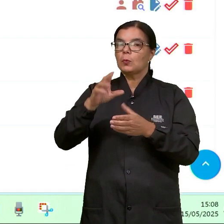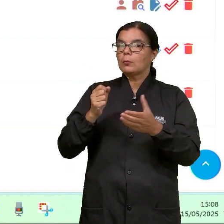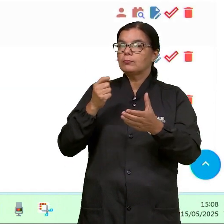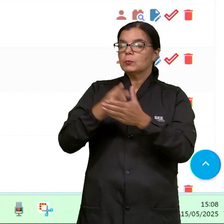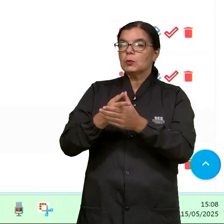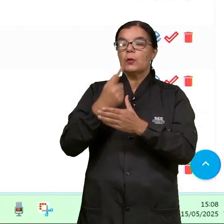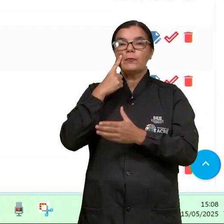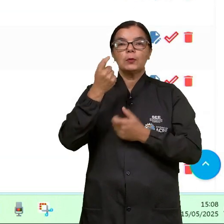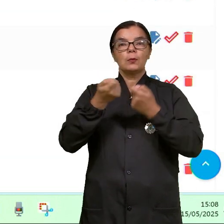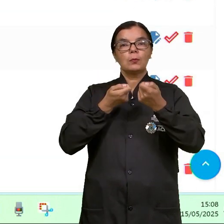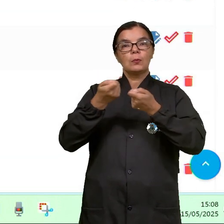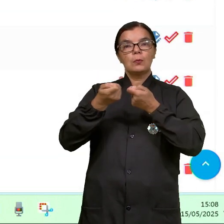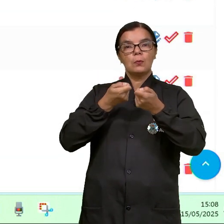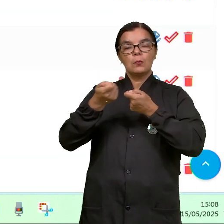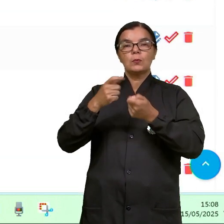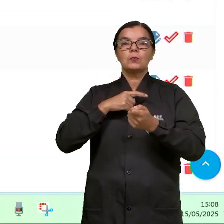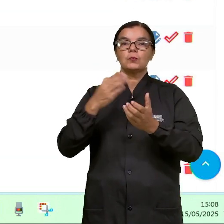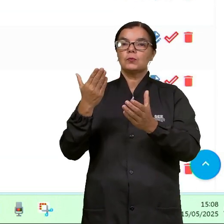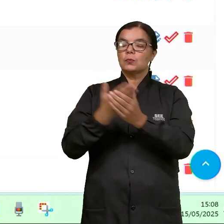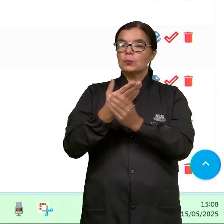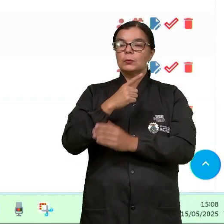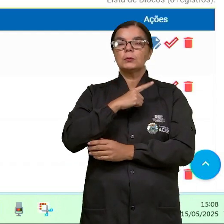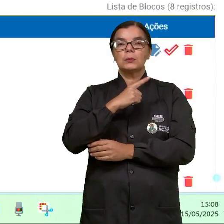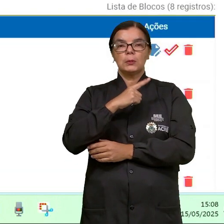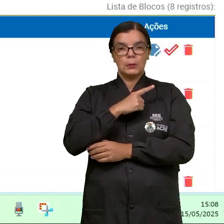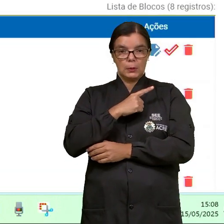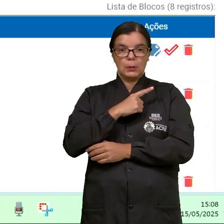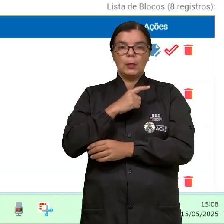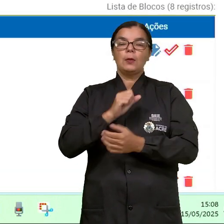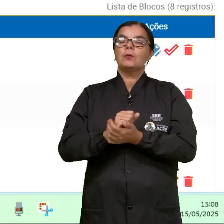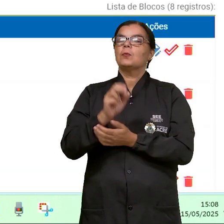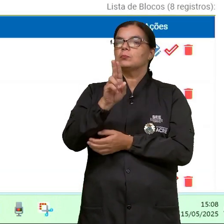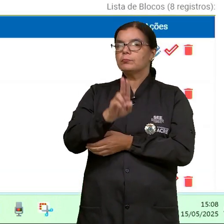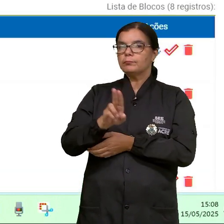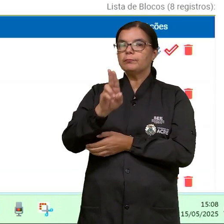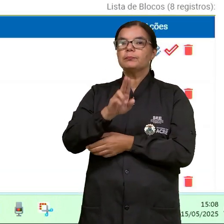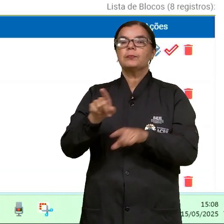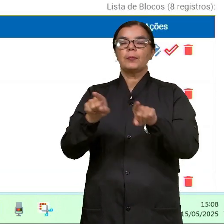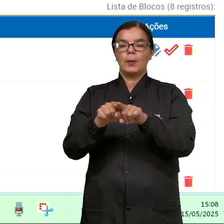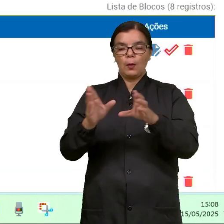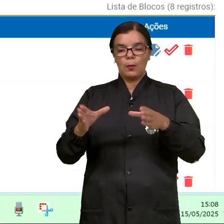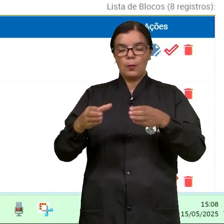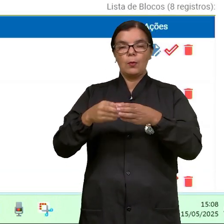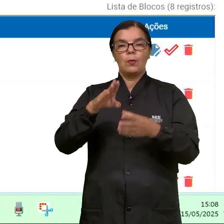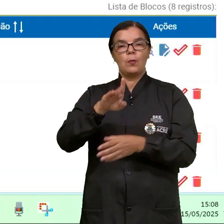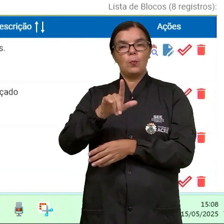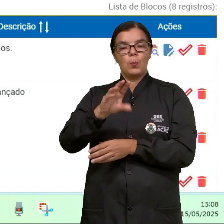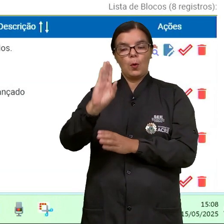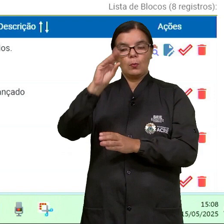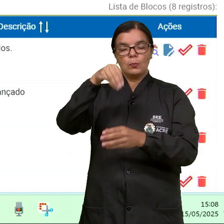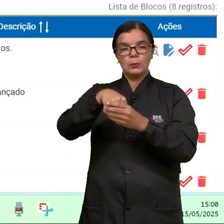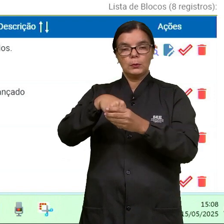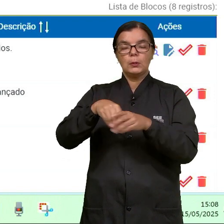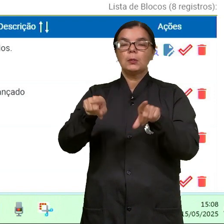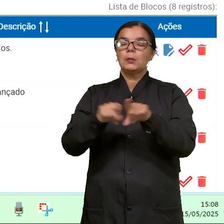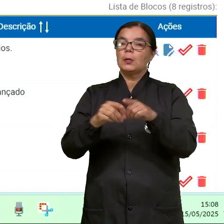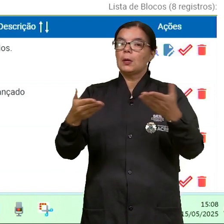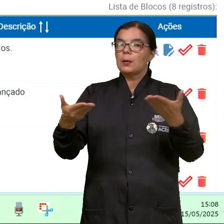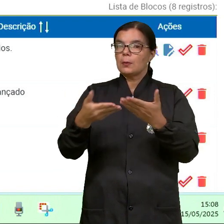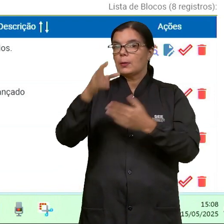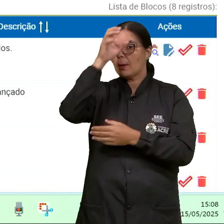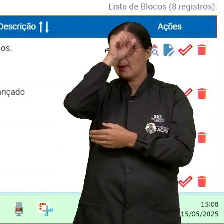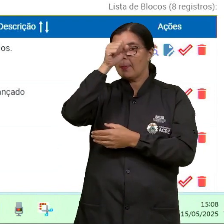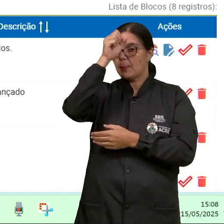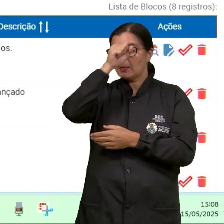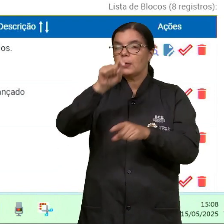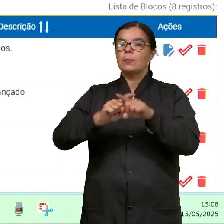processos, do que eu tenho, do que eu não tenho. Então você pode utilizar para isso o bloco interno. E aprendemos agora